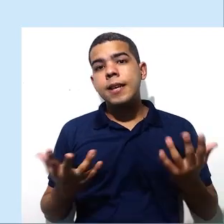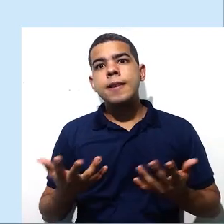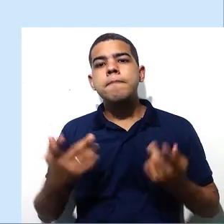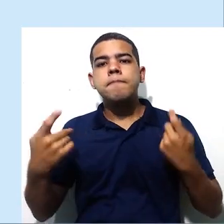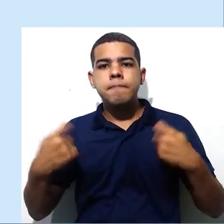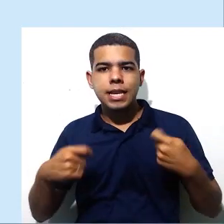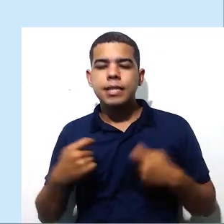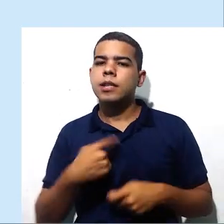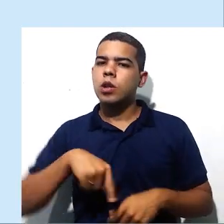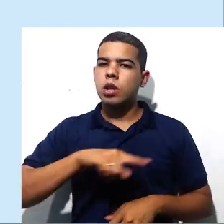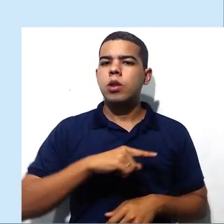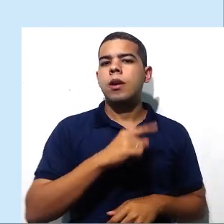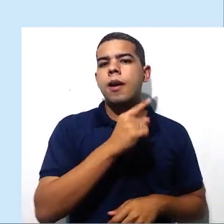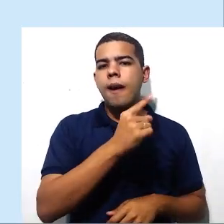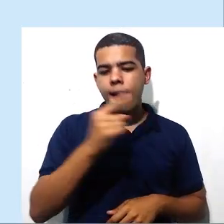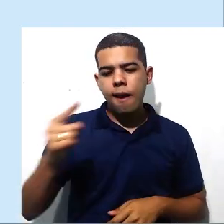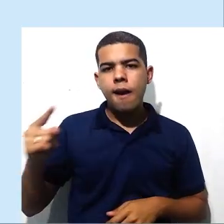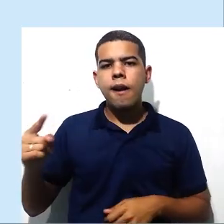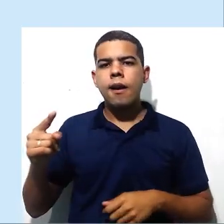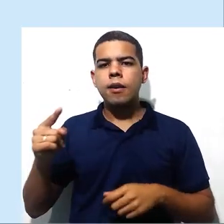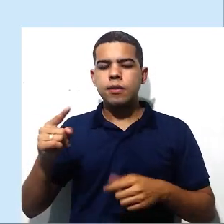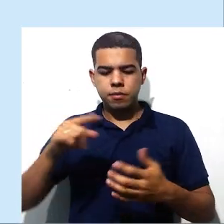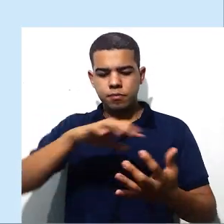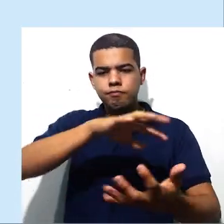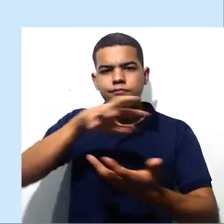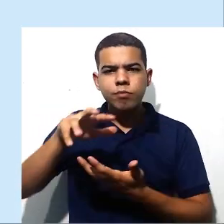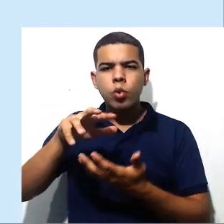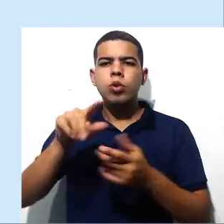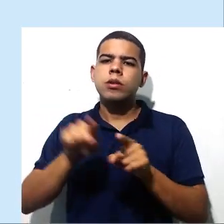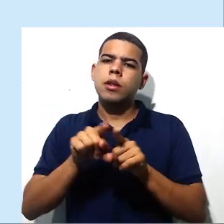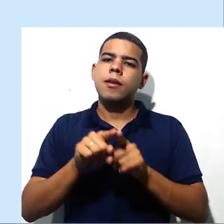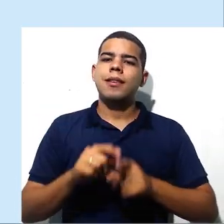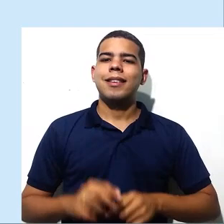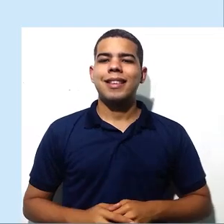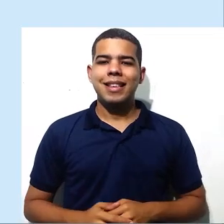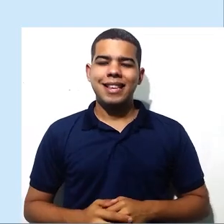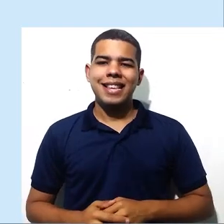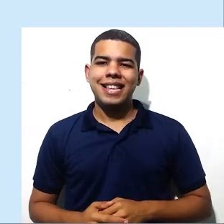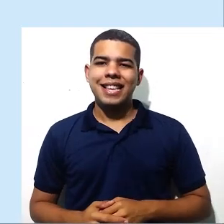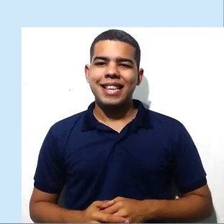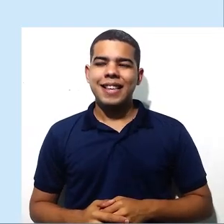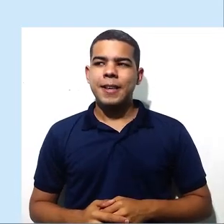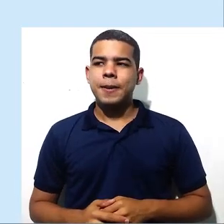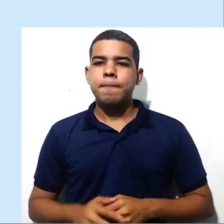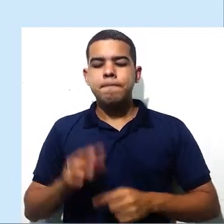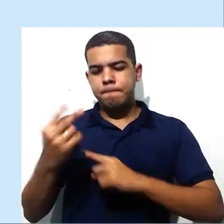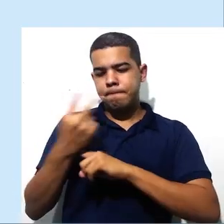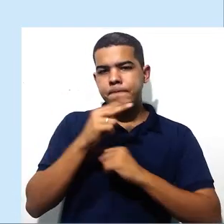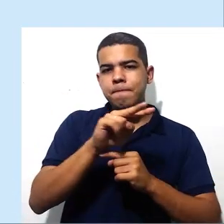que devemos ter medidas mundiais e medidas individuais para